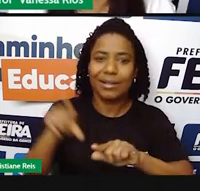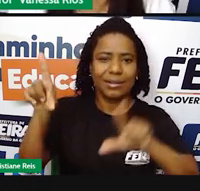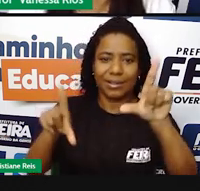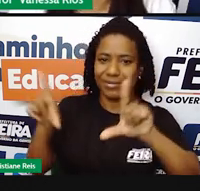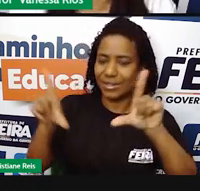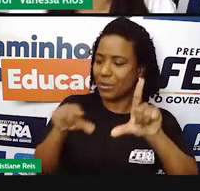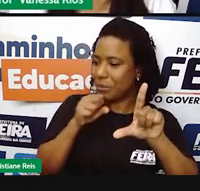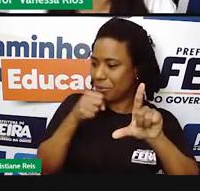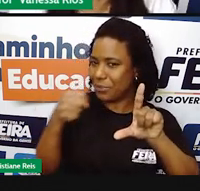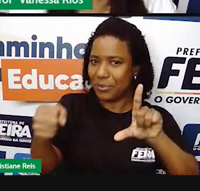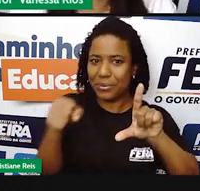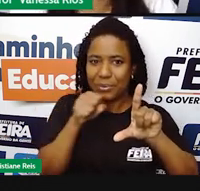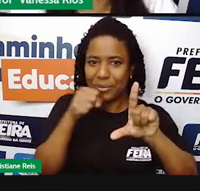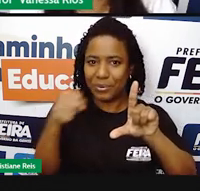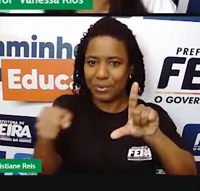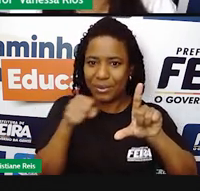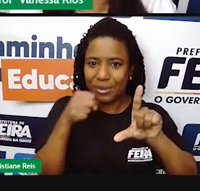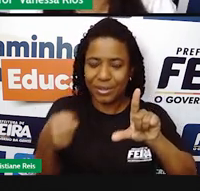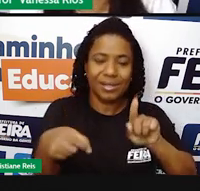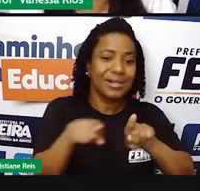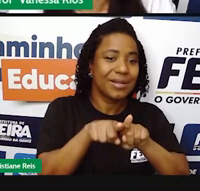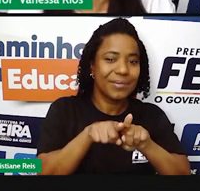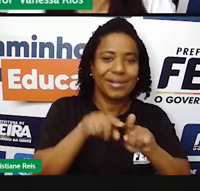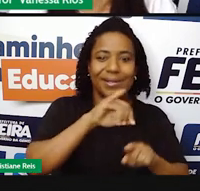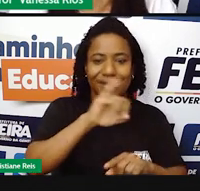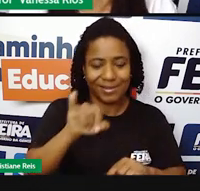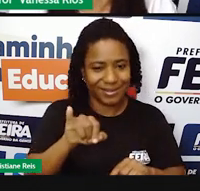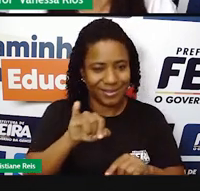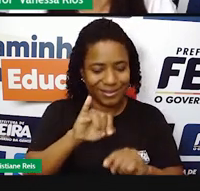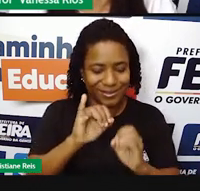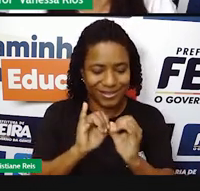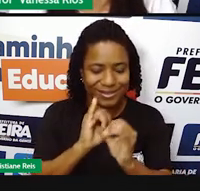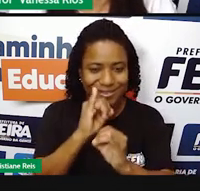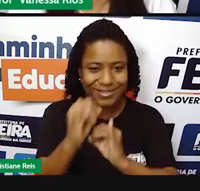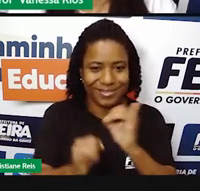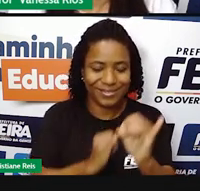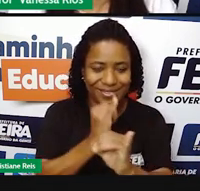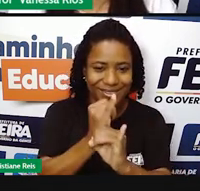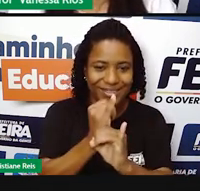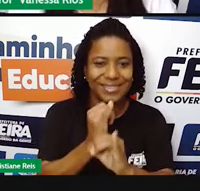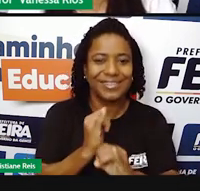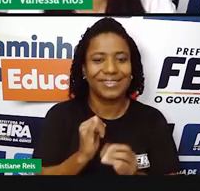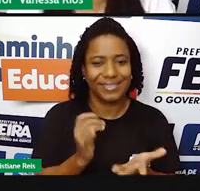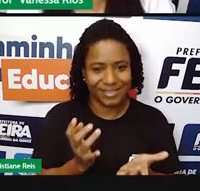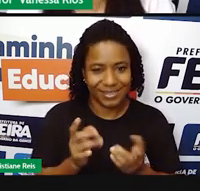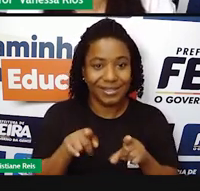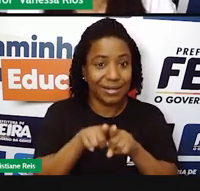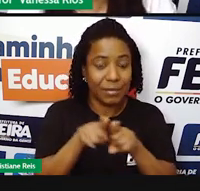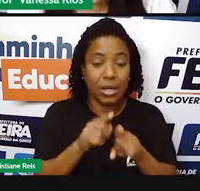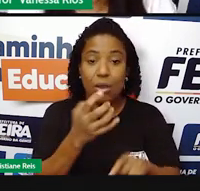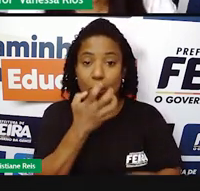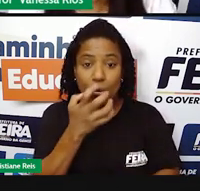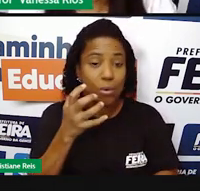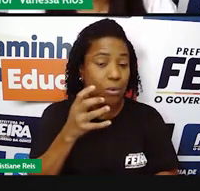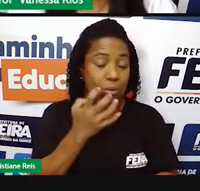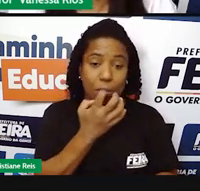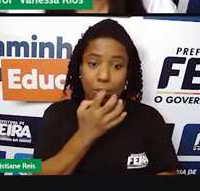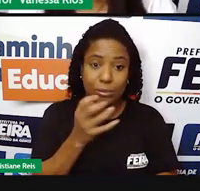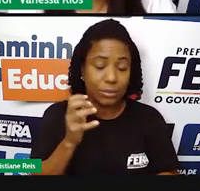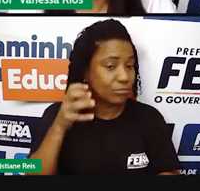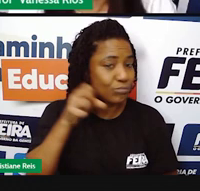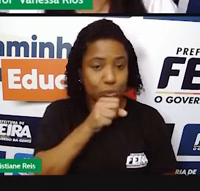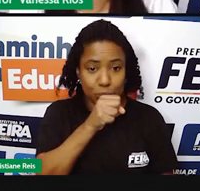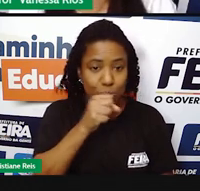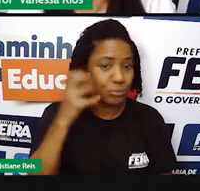televisão, também, né, no site de internet e também no rádio. Quando o texto é oralizado, quando ele